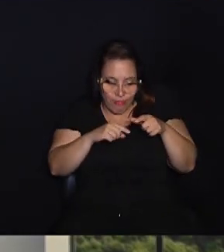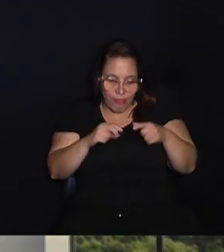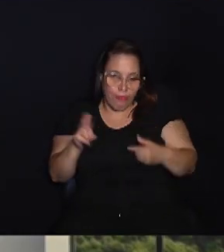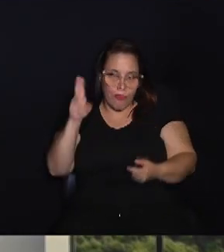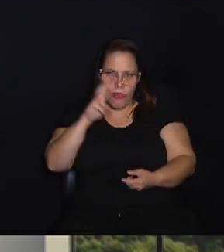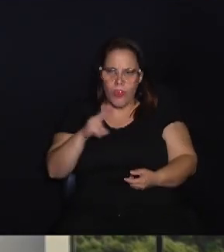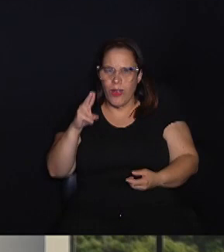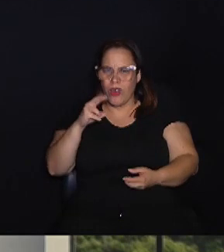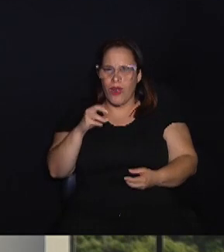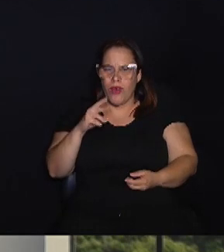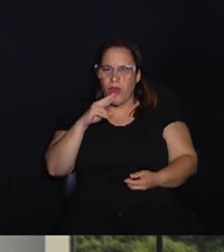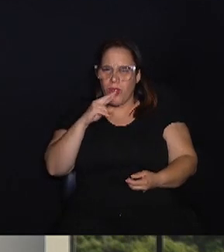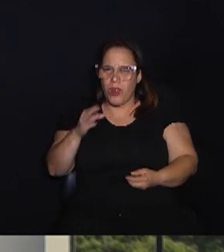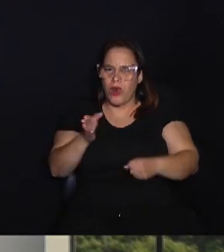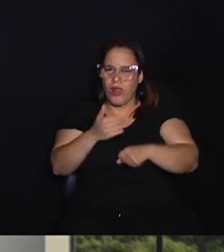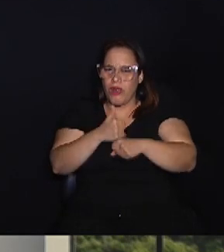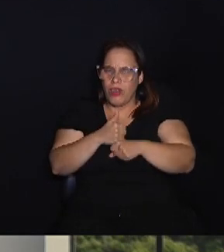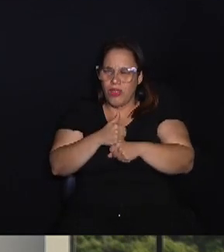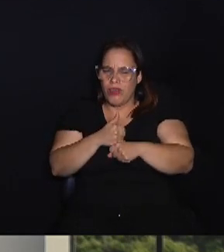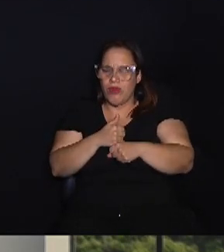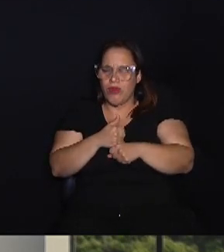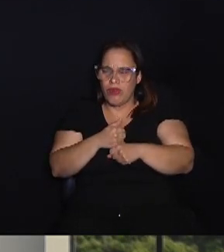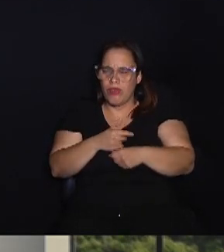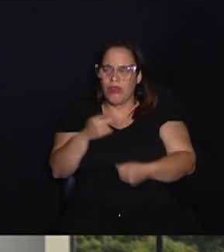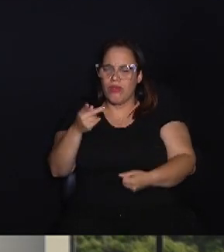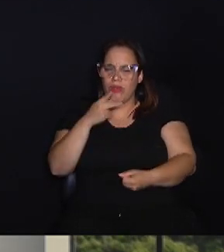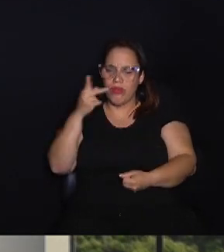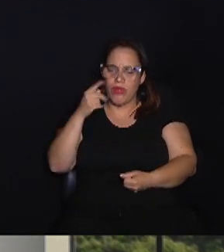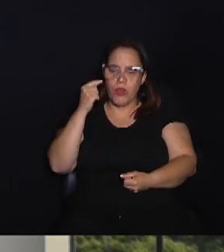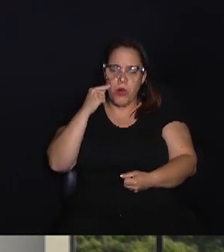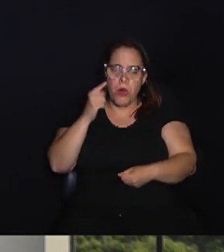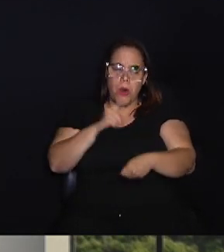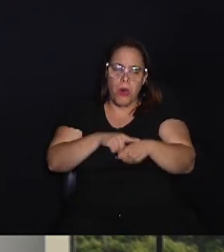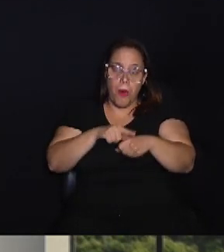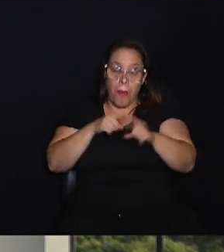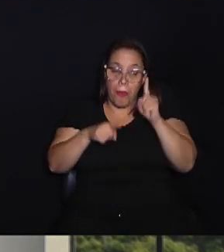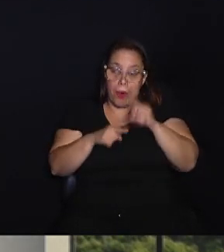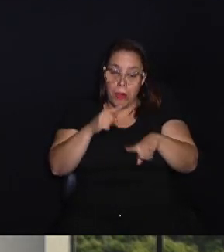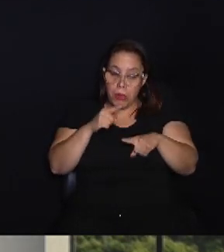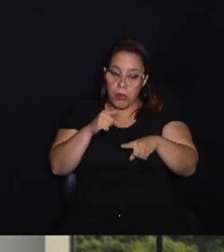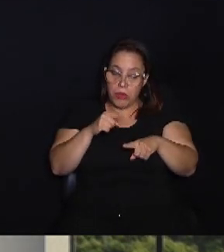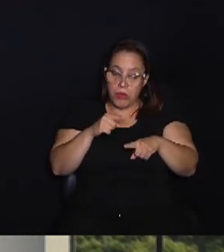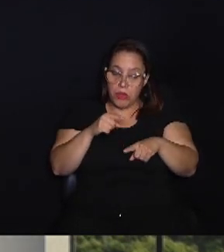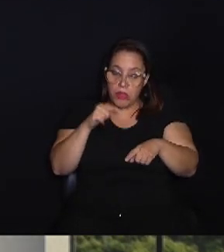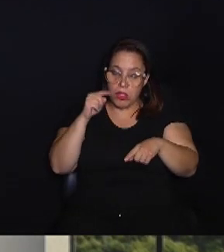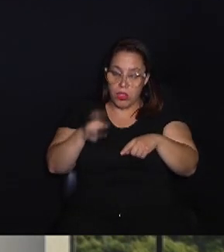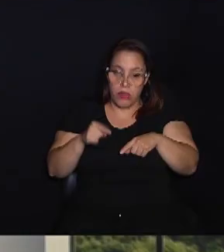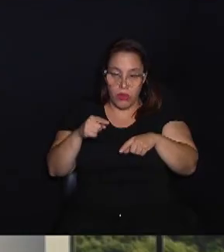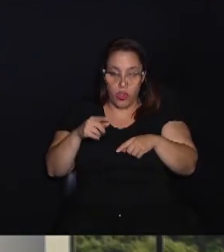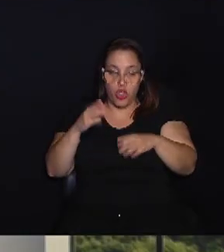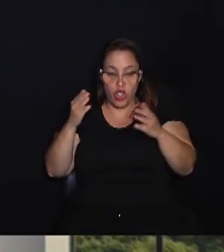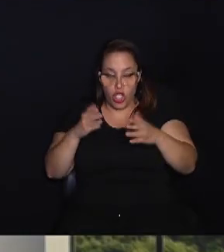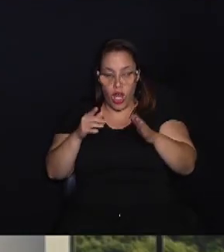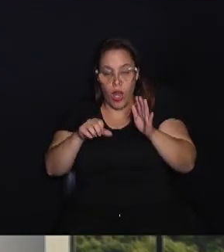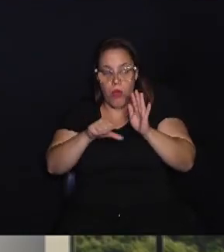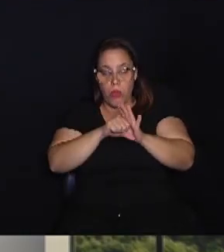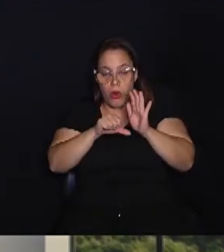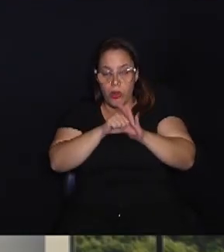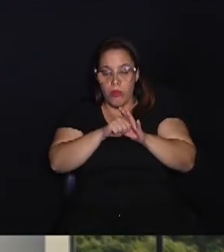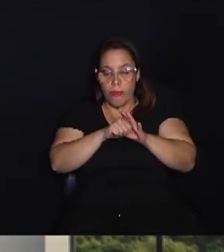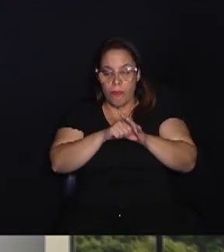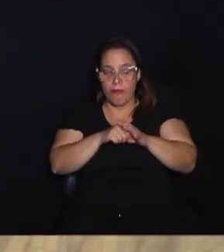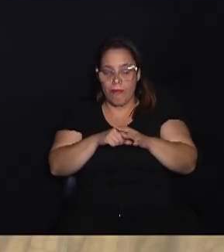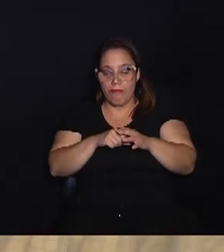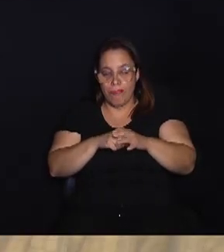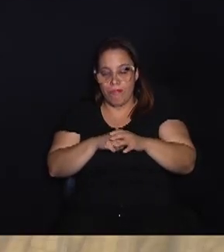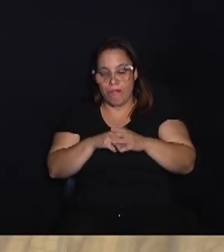utilizando. Numa resposta anterior sua, você disse, olha, tem hora que tem que proibir. Esse produto já é proibido e mesmo assim os